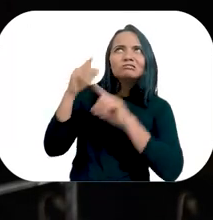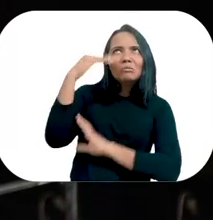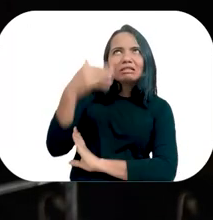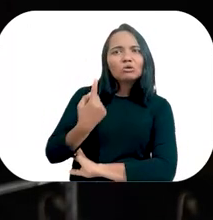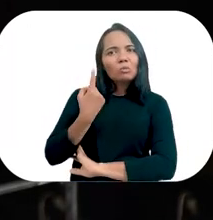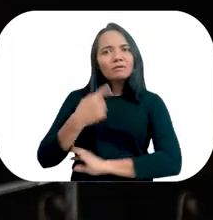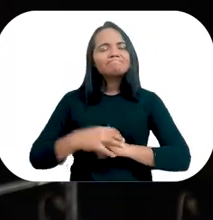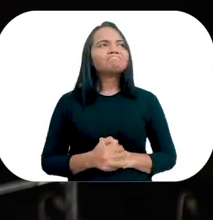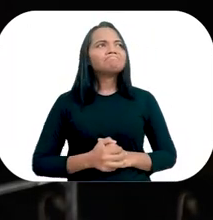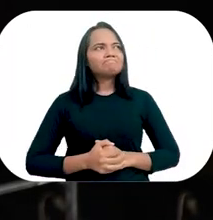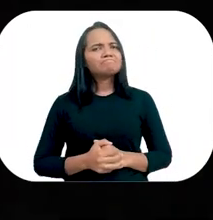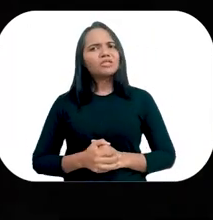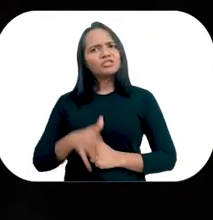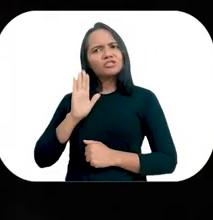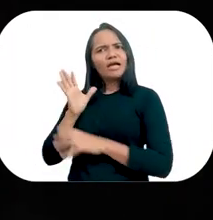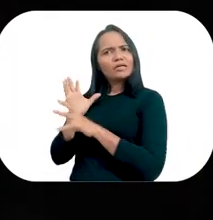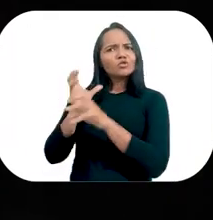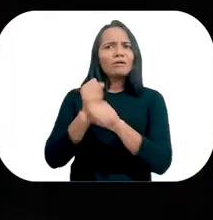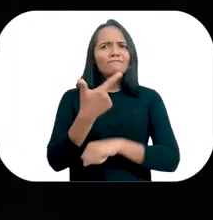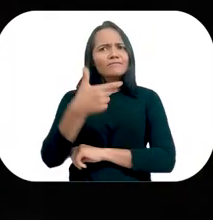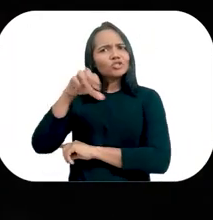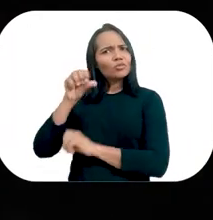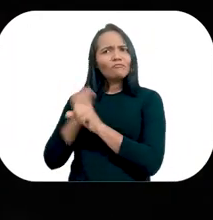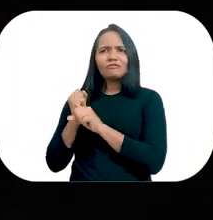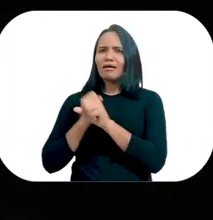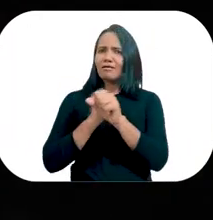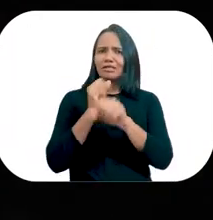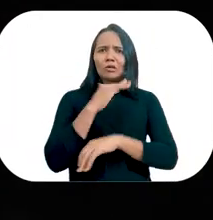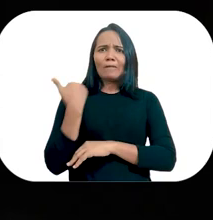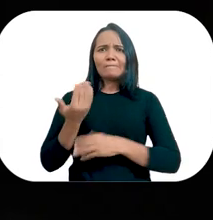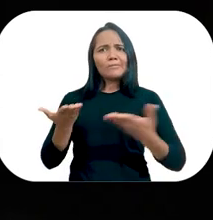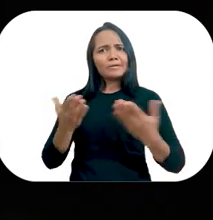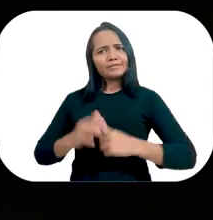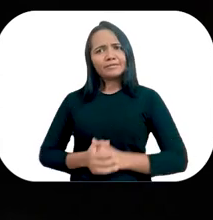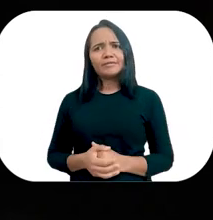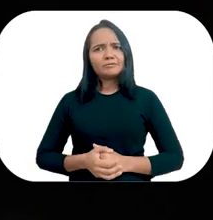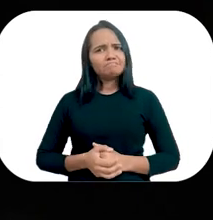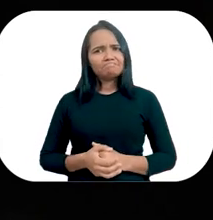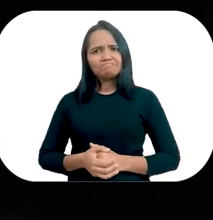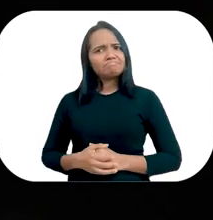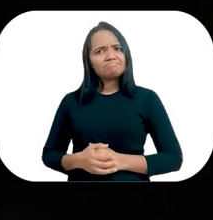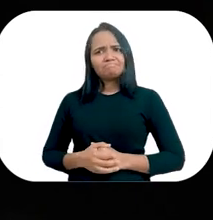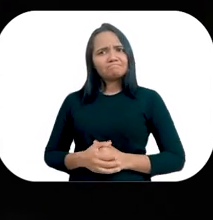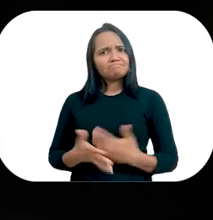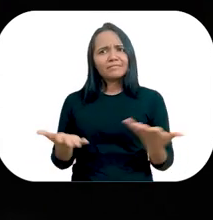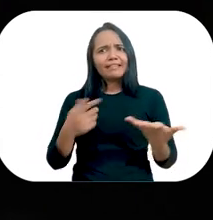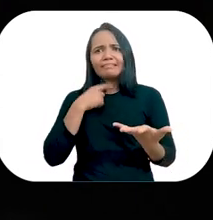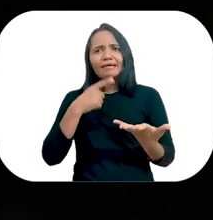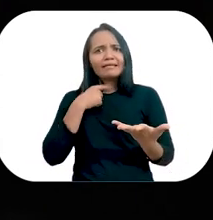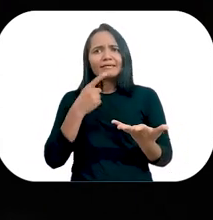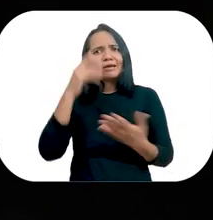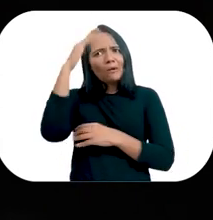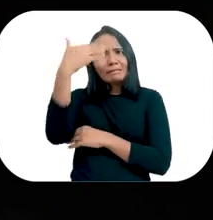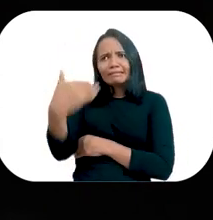pensar, pô, meu irmão, ninguém, faz 29 anos hoje que o Gonzaguinha faleceu, ninguém fez nada assim